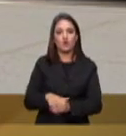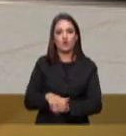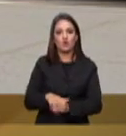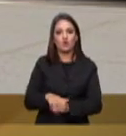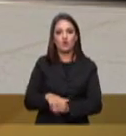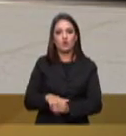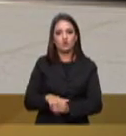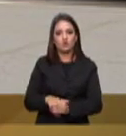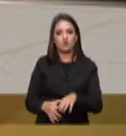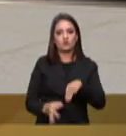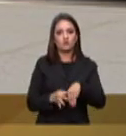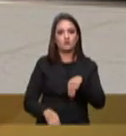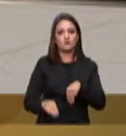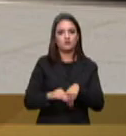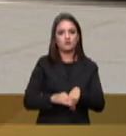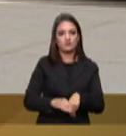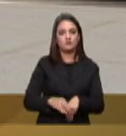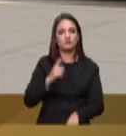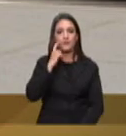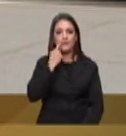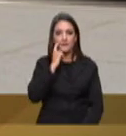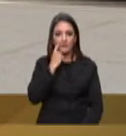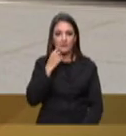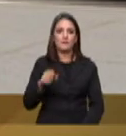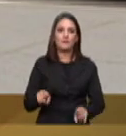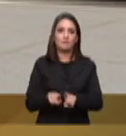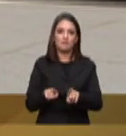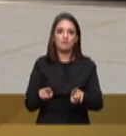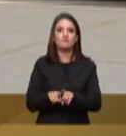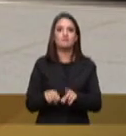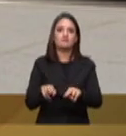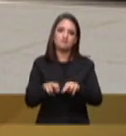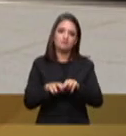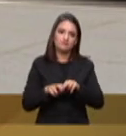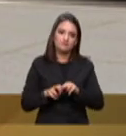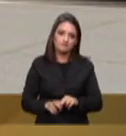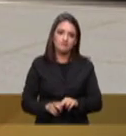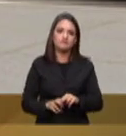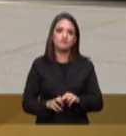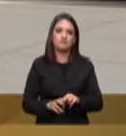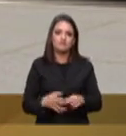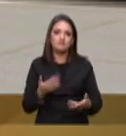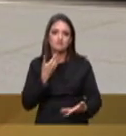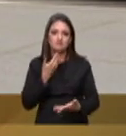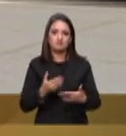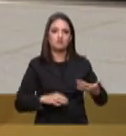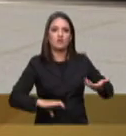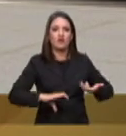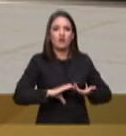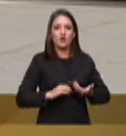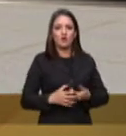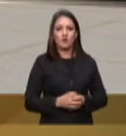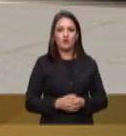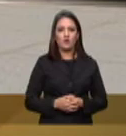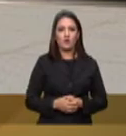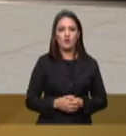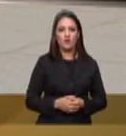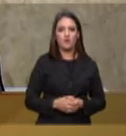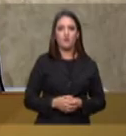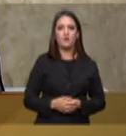aberta pelo ministro Nunes Marques e com esse obterdicto de apelo ao legislador. É como voto, senhor presidente. Obrigado pela